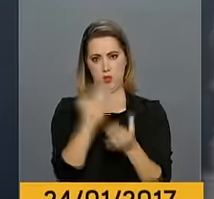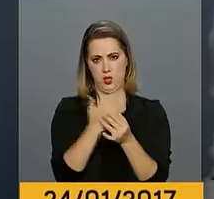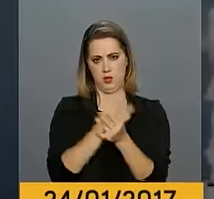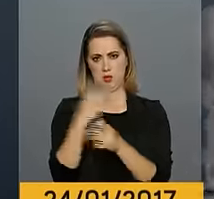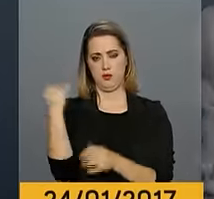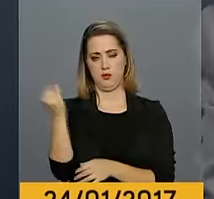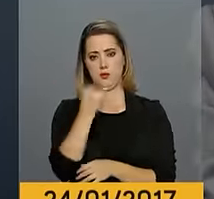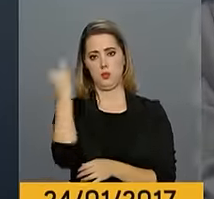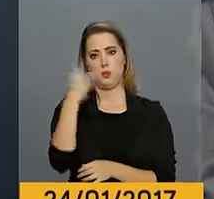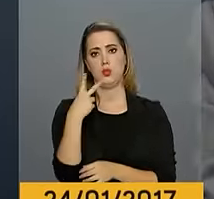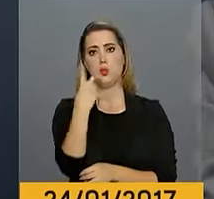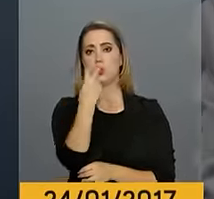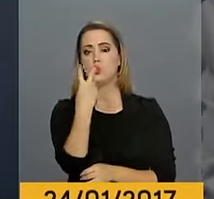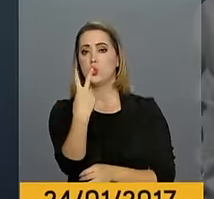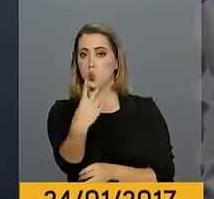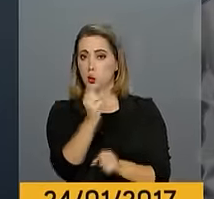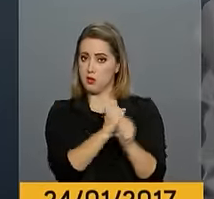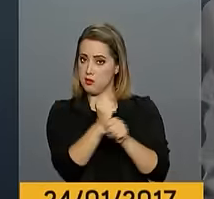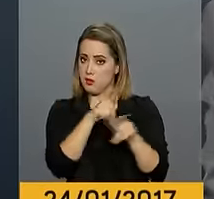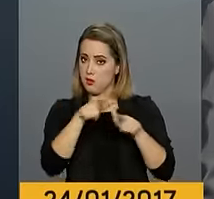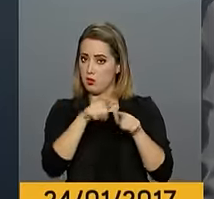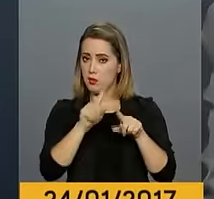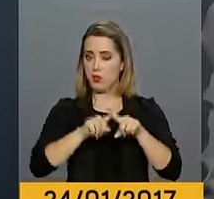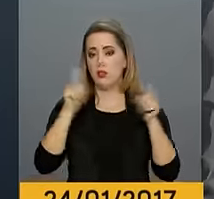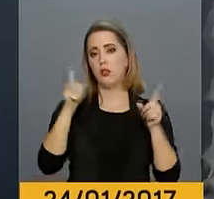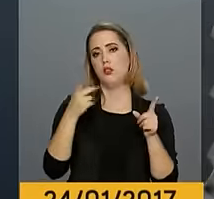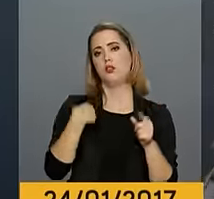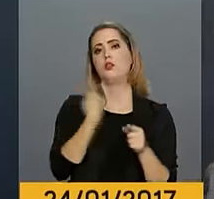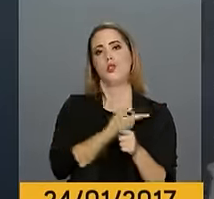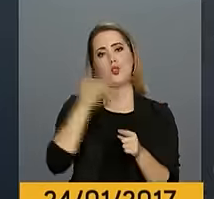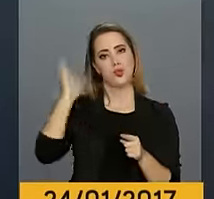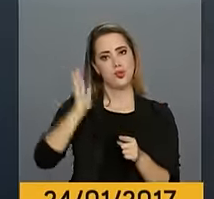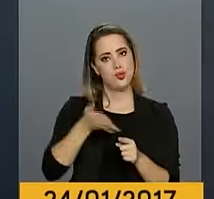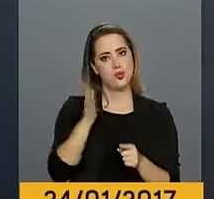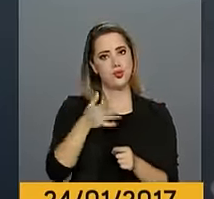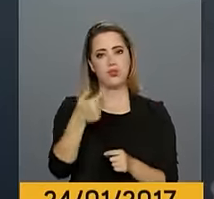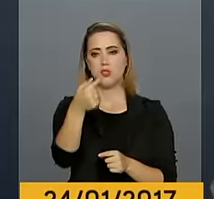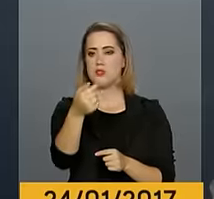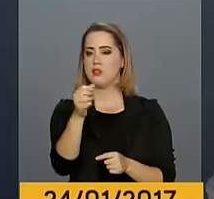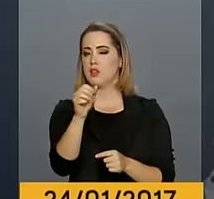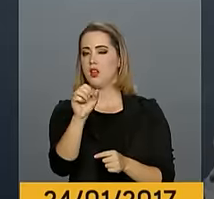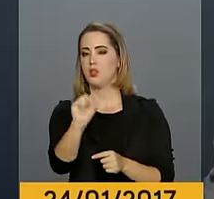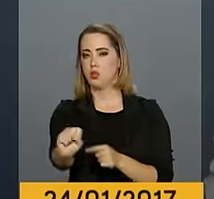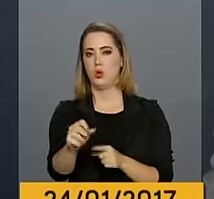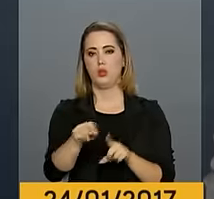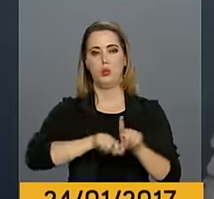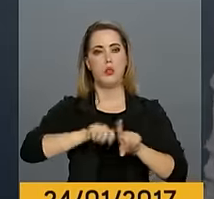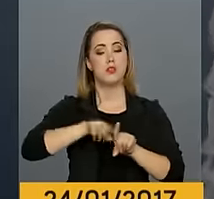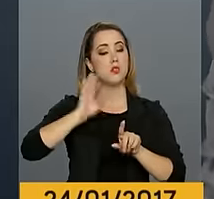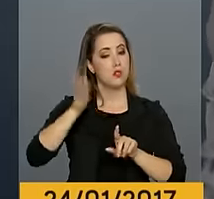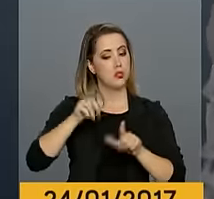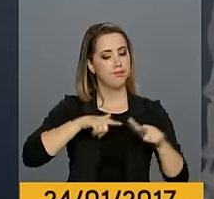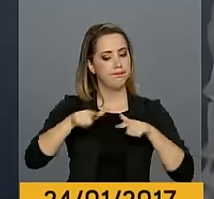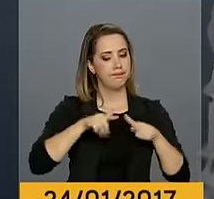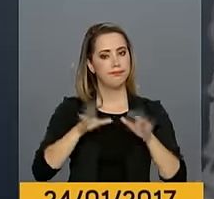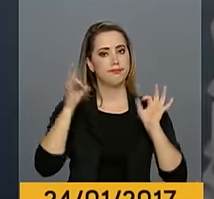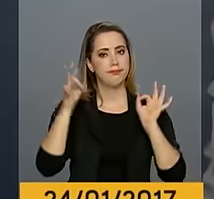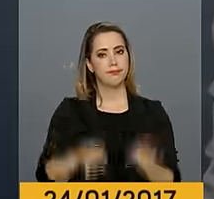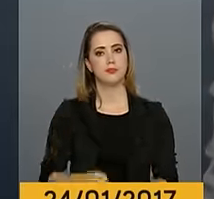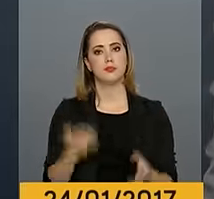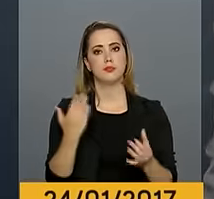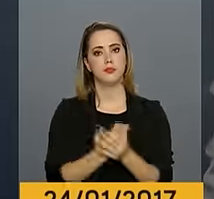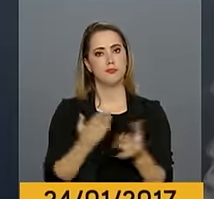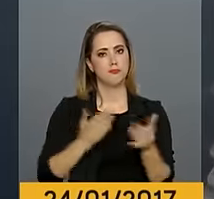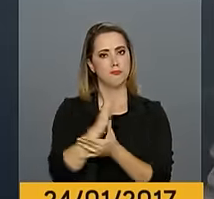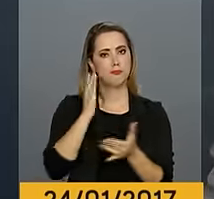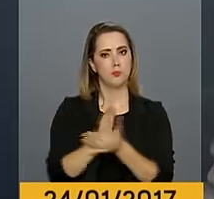nós ou concretizamos ou já encaminhamos num prazo de 7, 8 meses. Daí porque eu logo disse, olha, temos que fazer mais reformas.